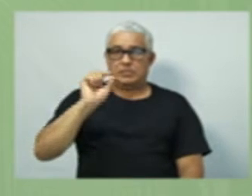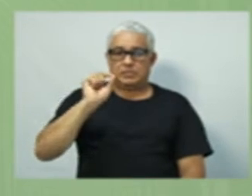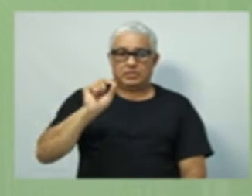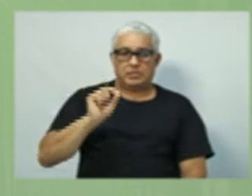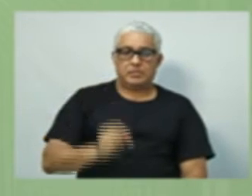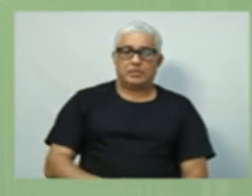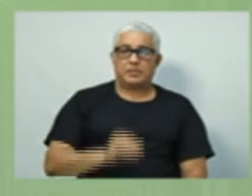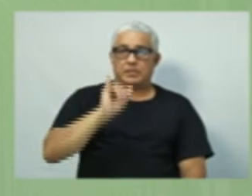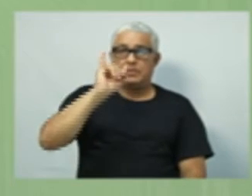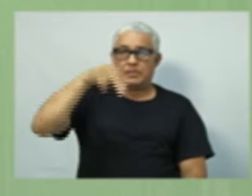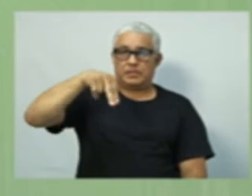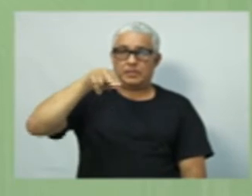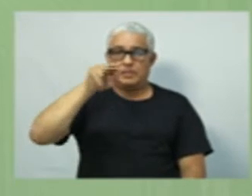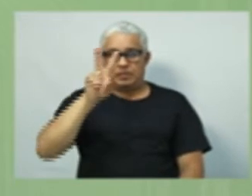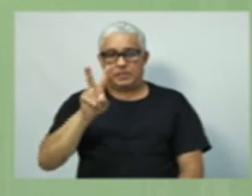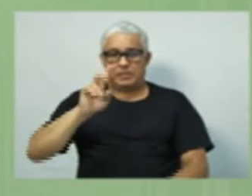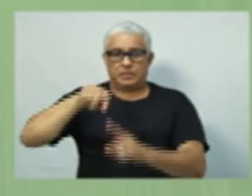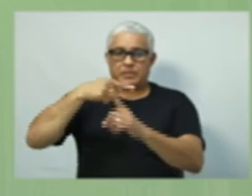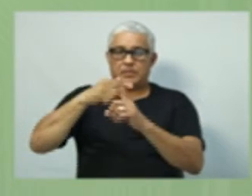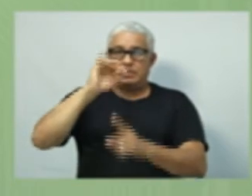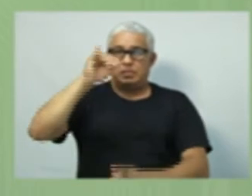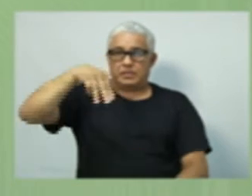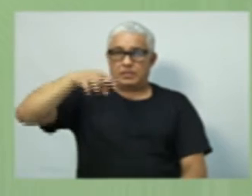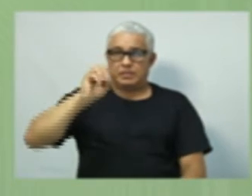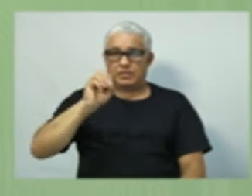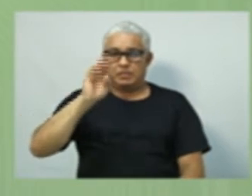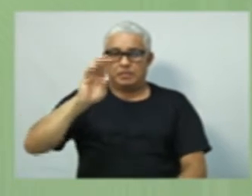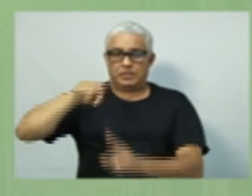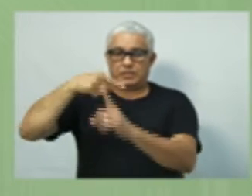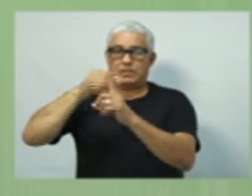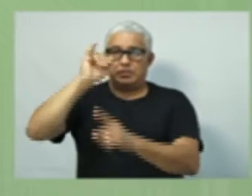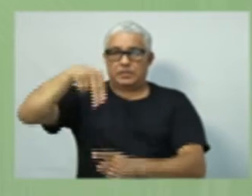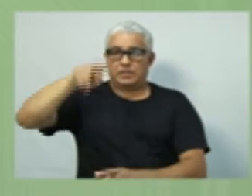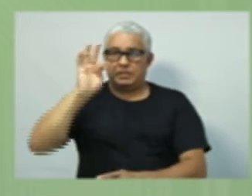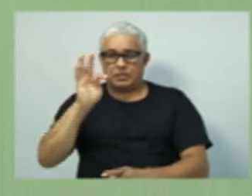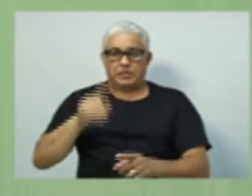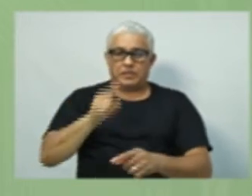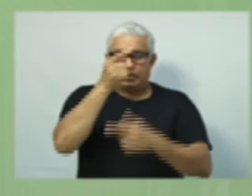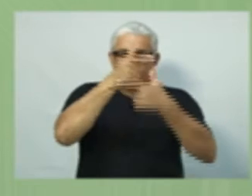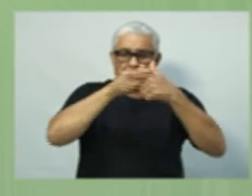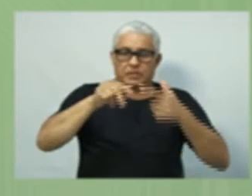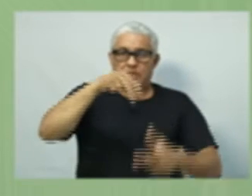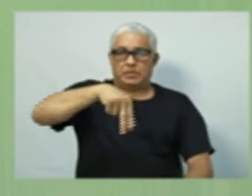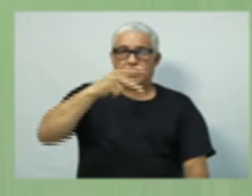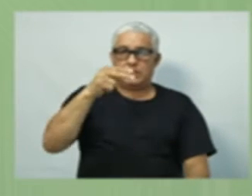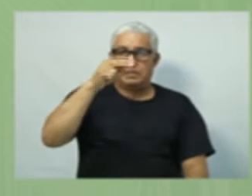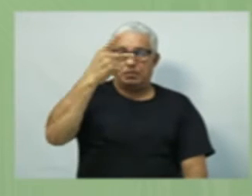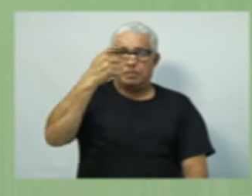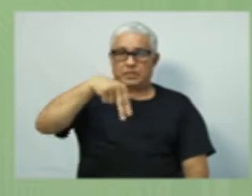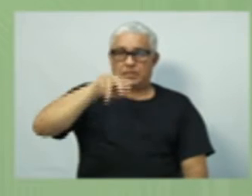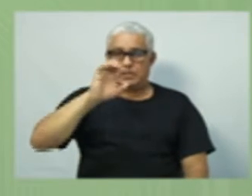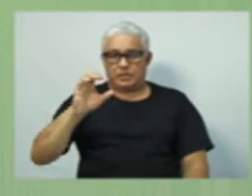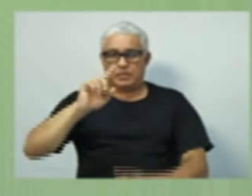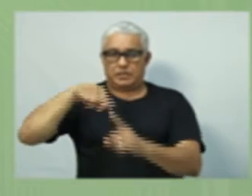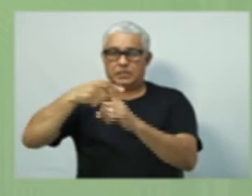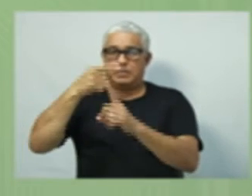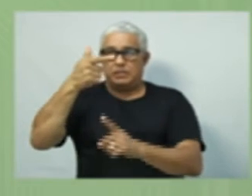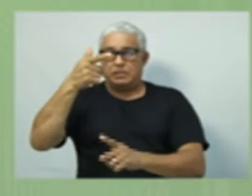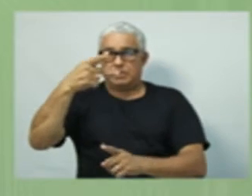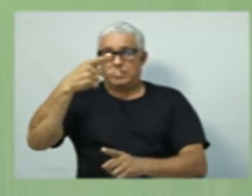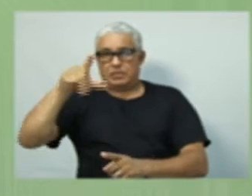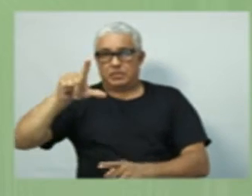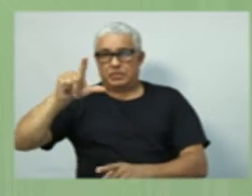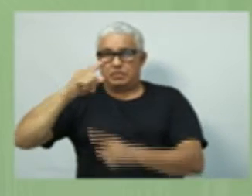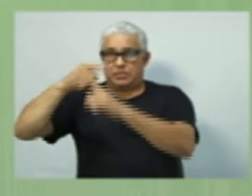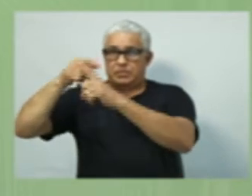investimento mais mobilizado mais intangível dividido pelo passivo não circulante mais pl vezes sem tamanho investimento